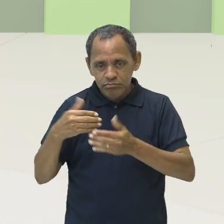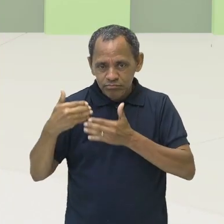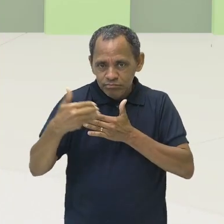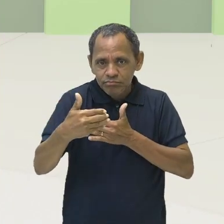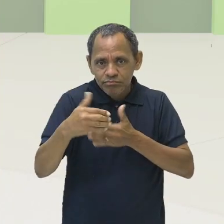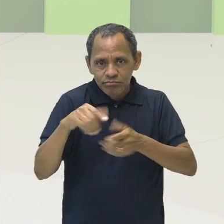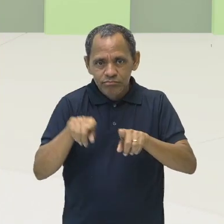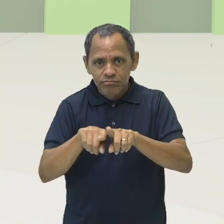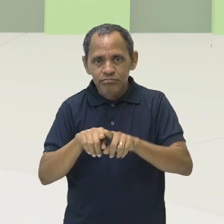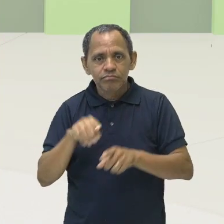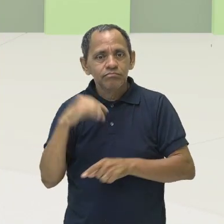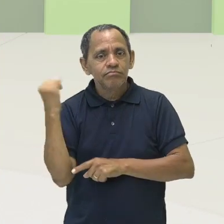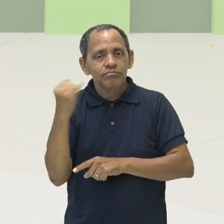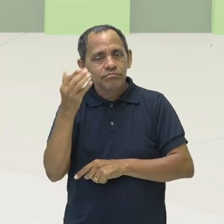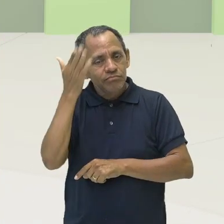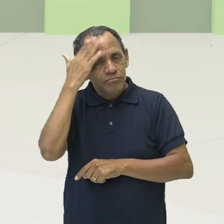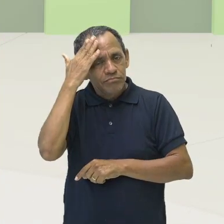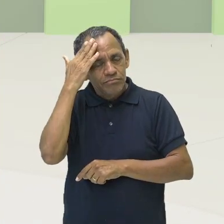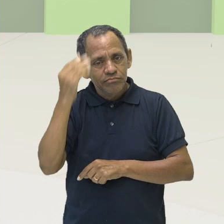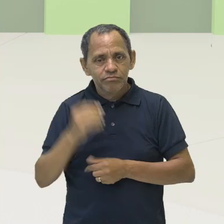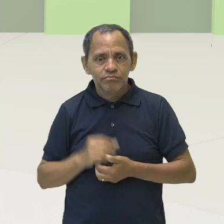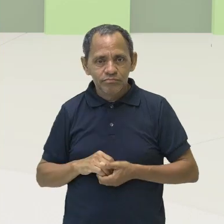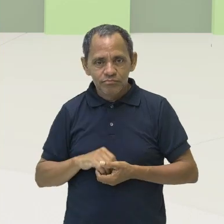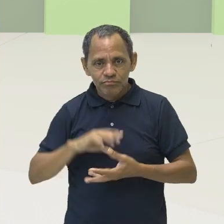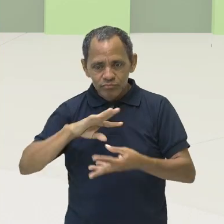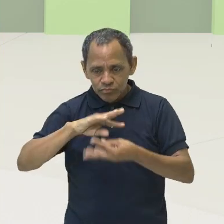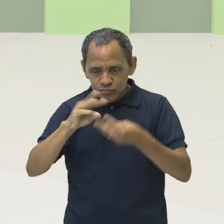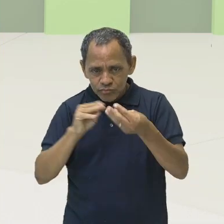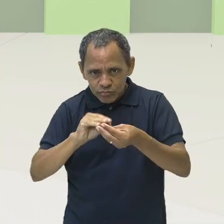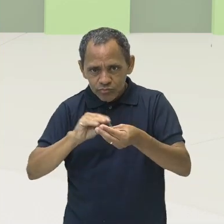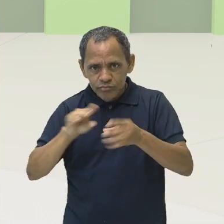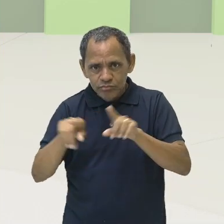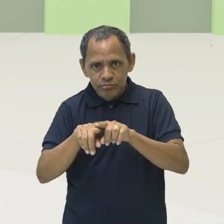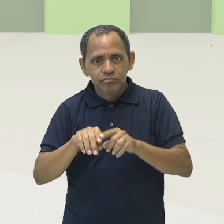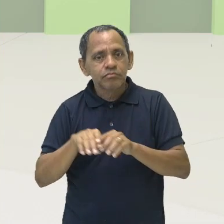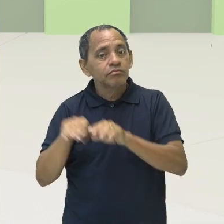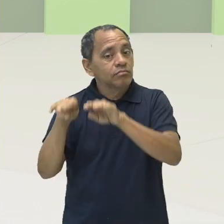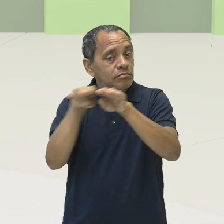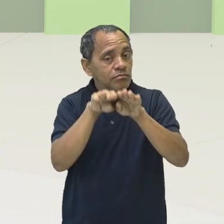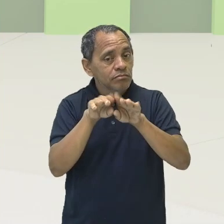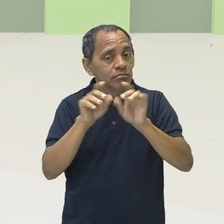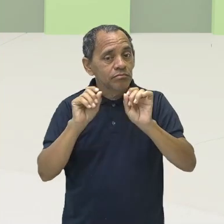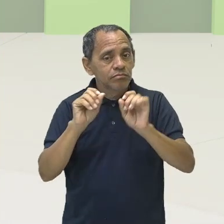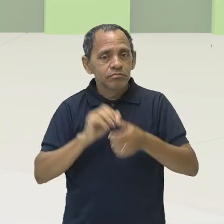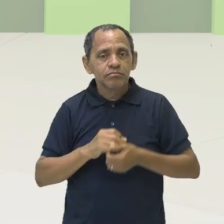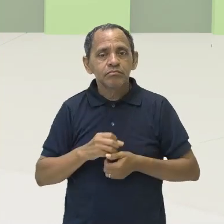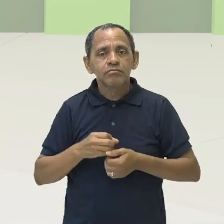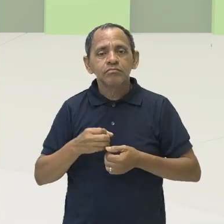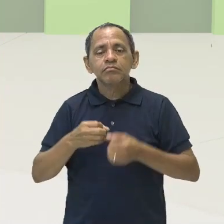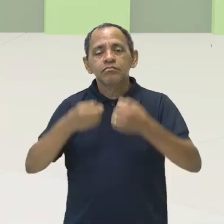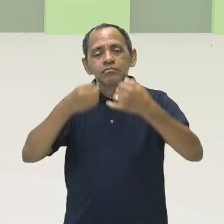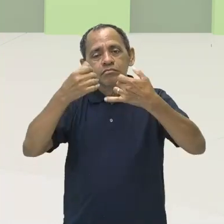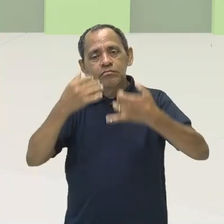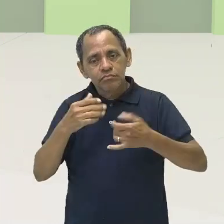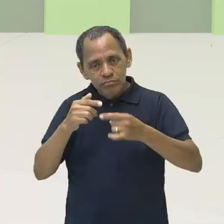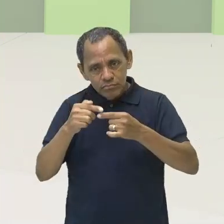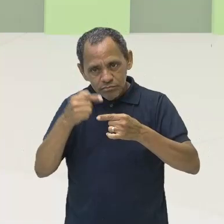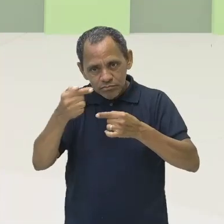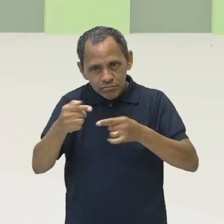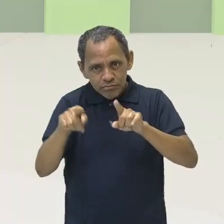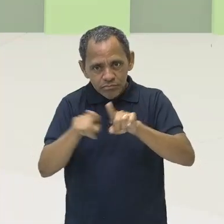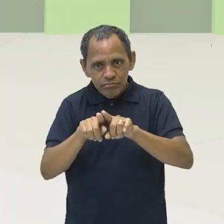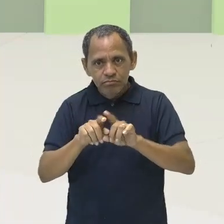É importante entender que esses compostos têm uma coisa em comum, e nós vamos falar daqui a pouco sobre isso, que é